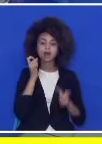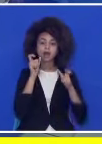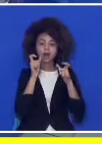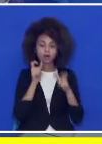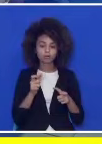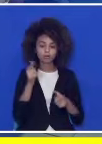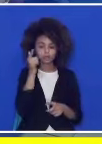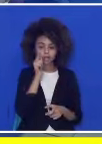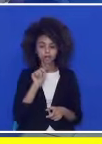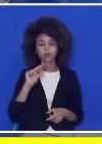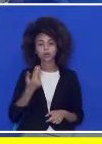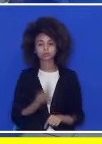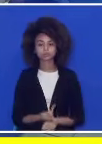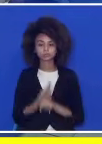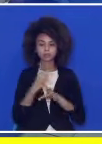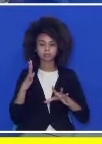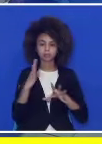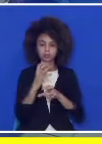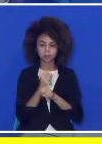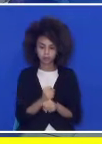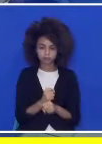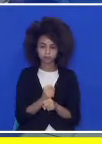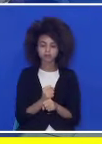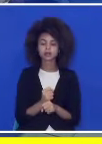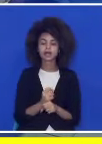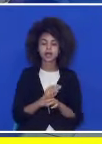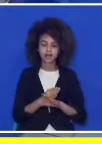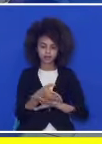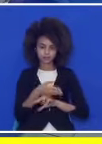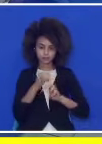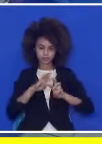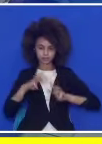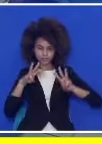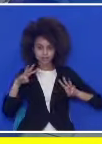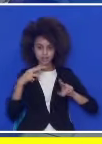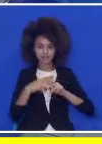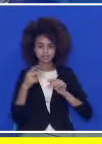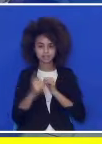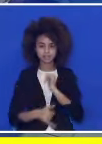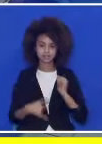as apostas vencedoras ou se o prêmio está acumulado acessando a página da